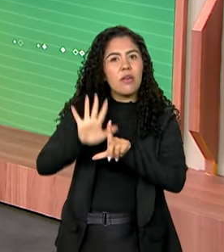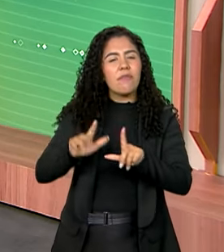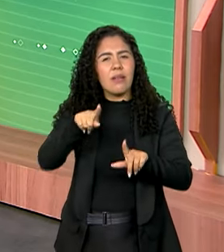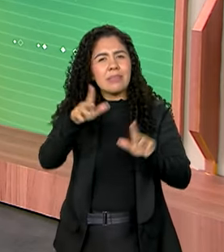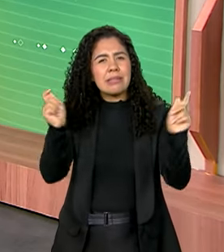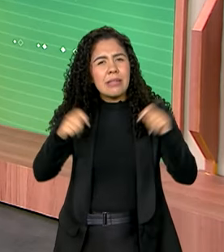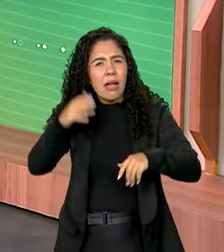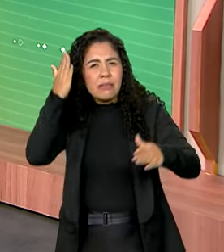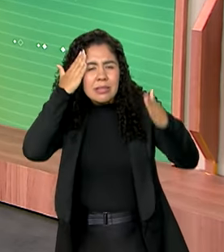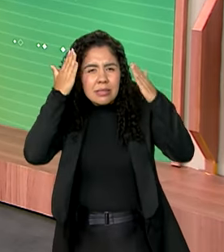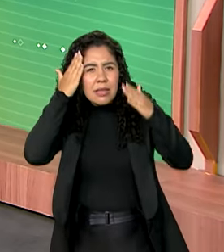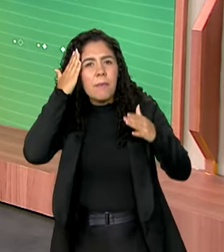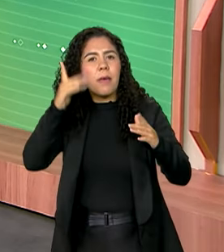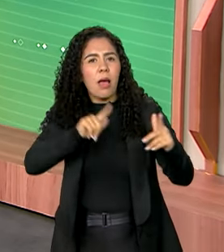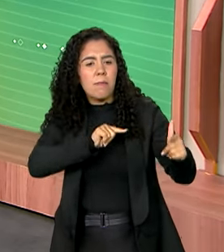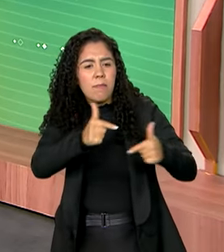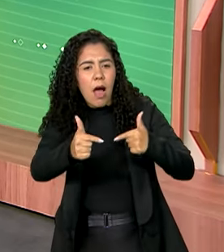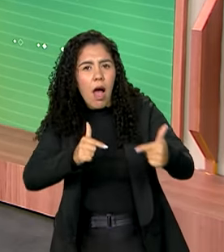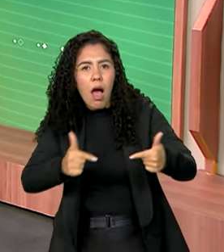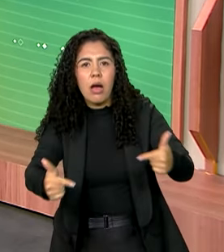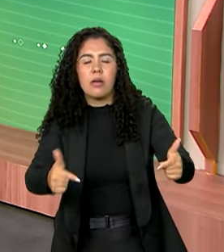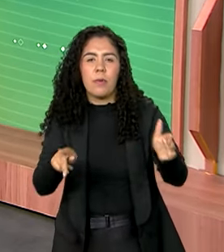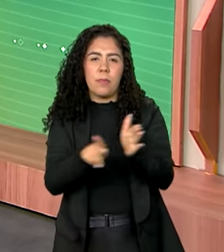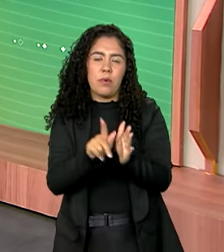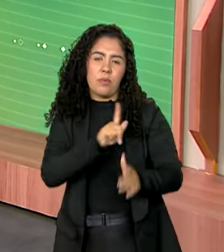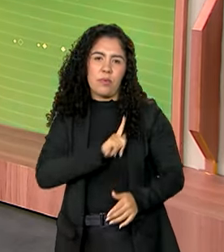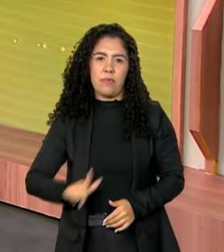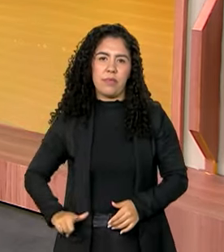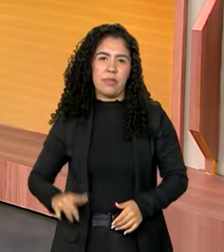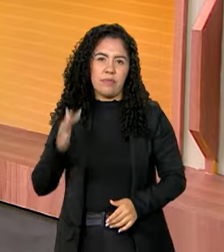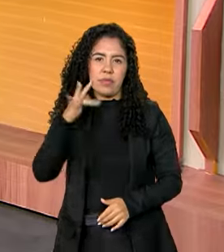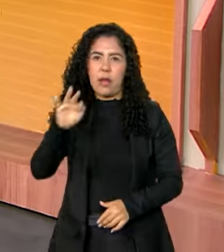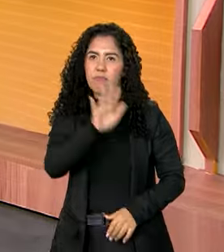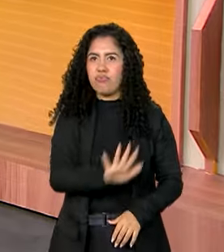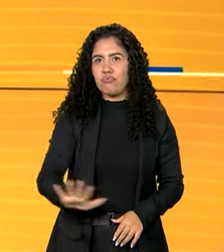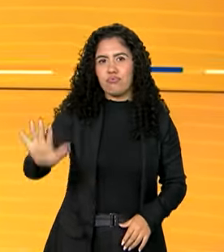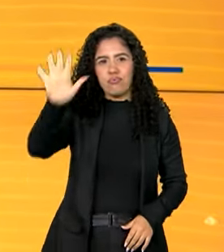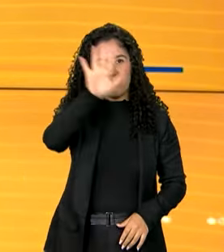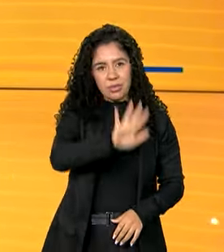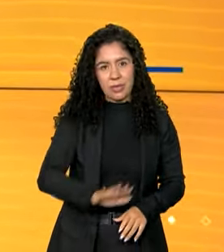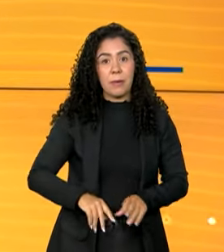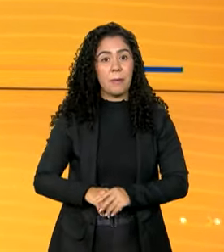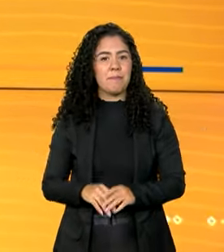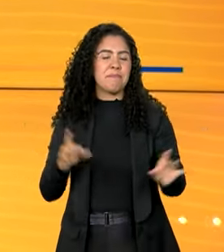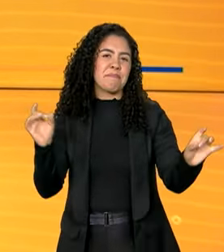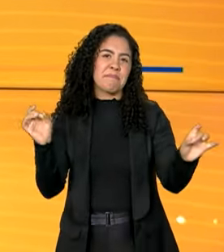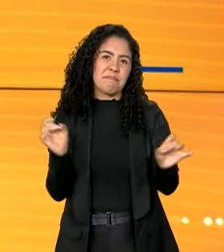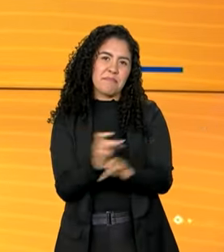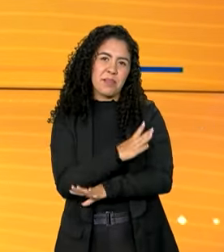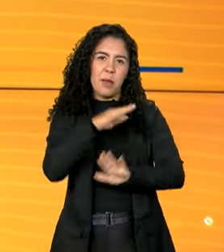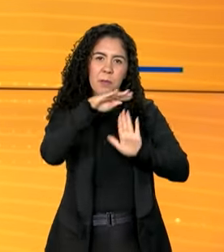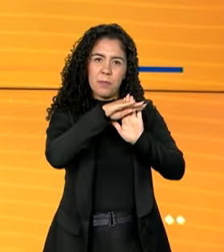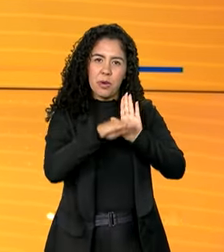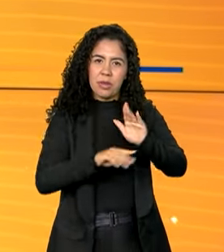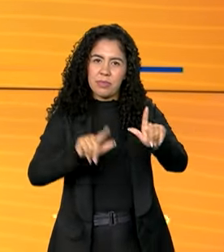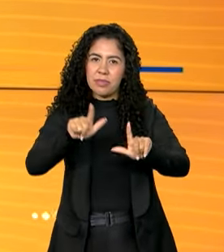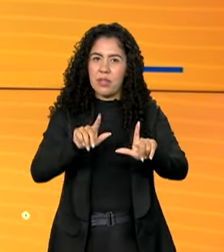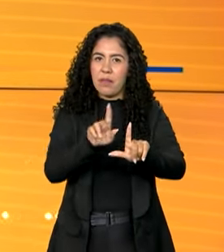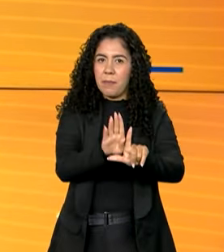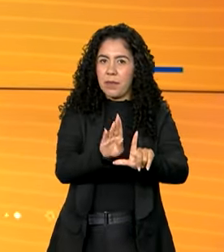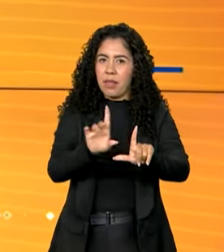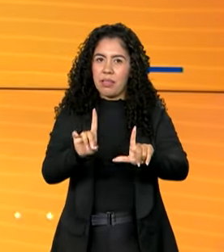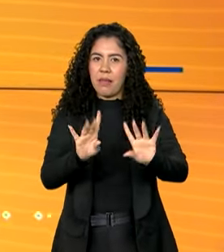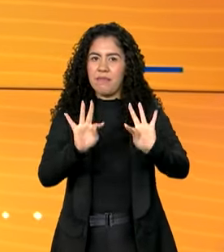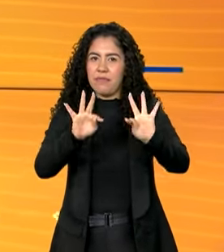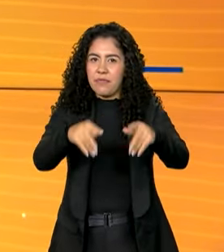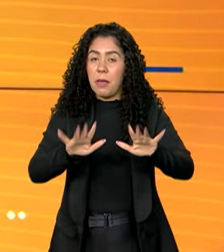por dentro das ações e dos programas federais em todo o país. E é isso, o Brasil em Dia fica por aqui, mas o